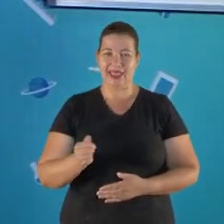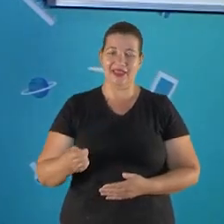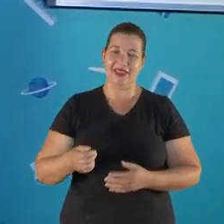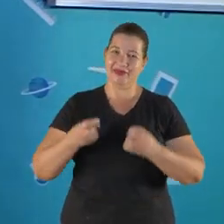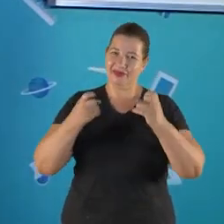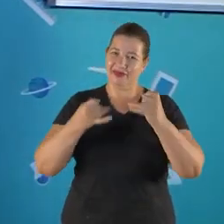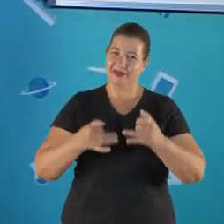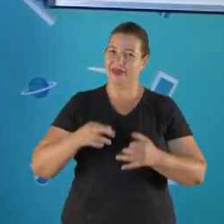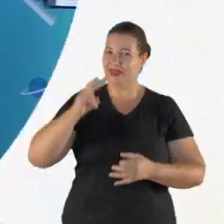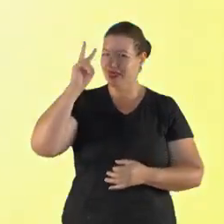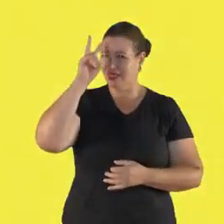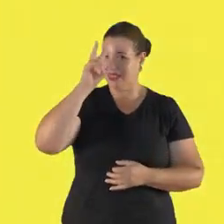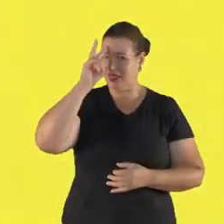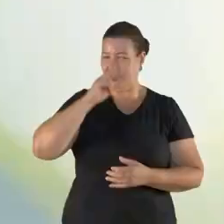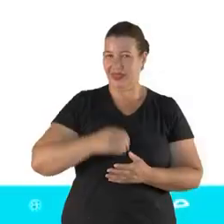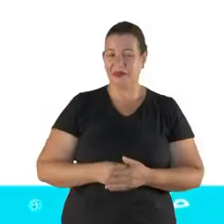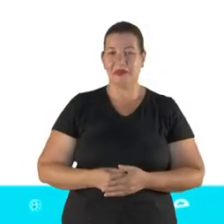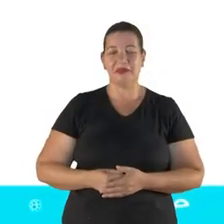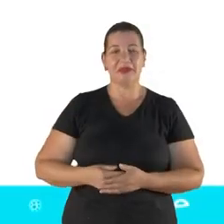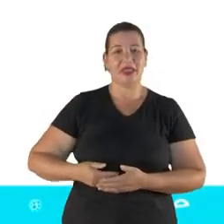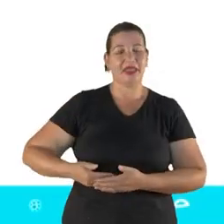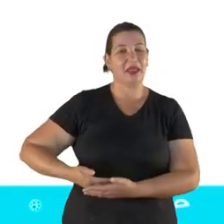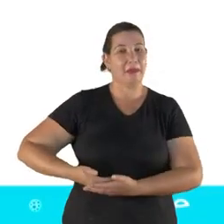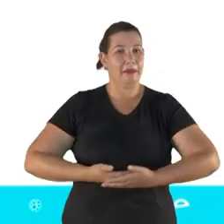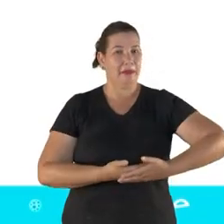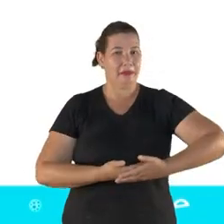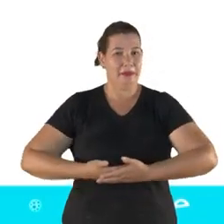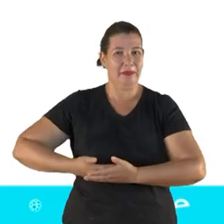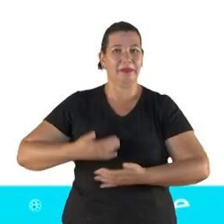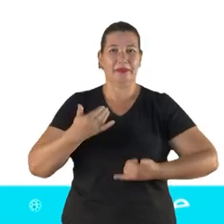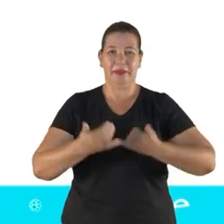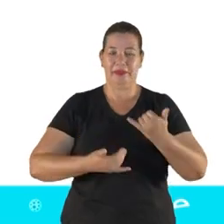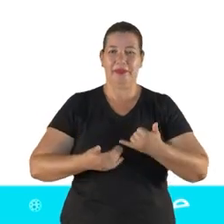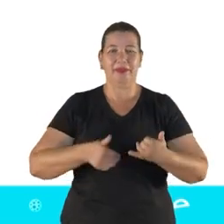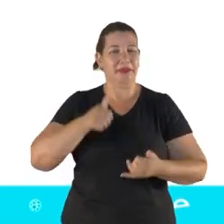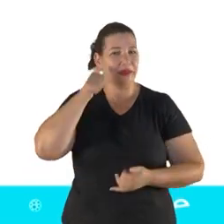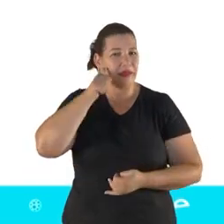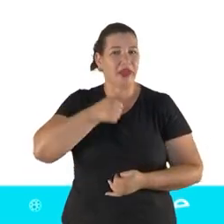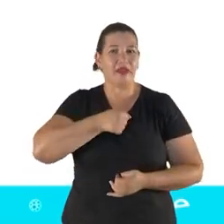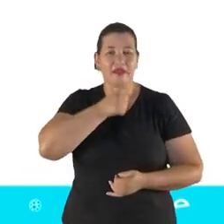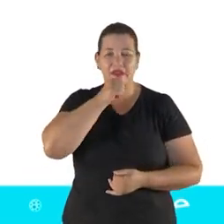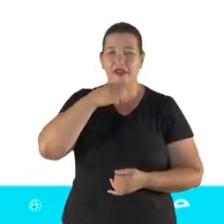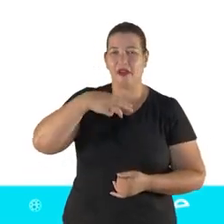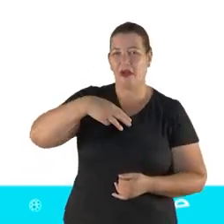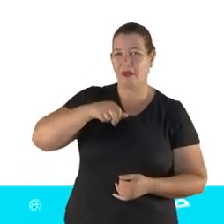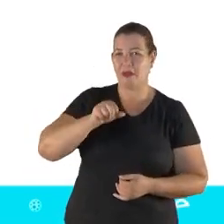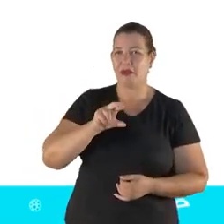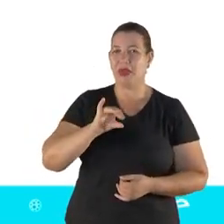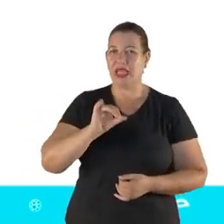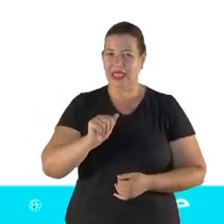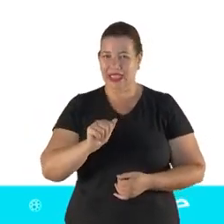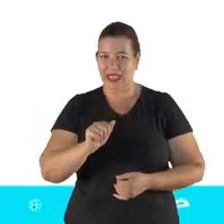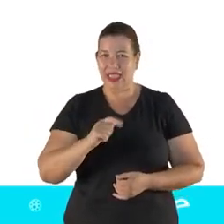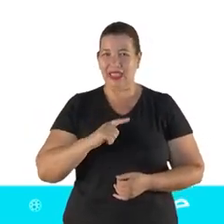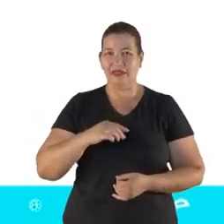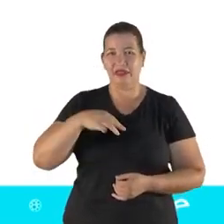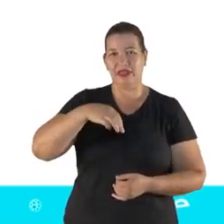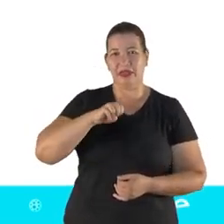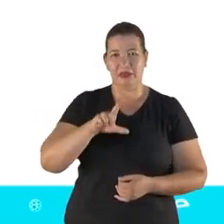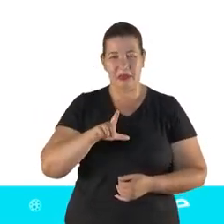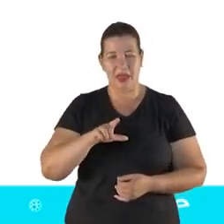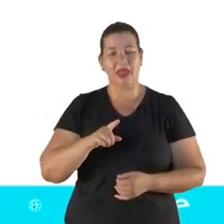Sandra, vamos à história? As Bonecas da Vó Maria, de Mel Duarte,